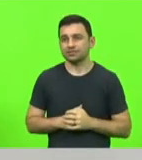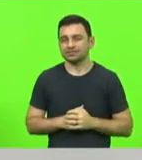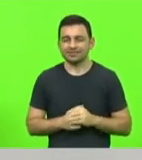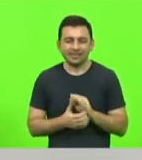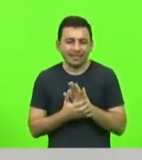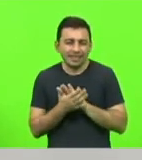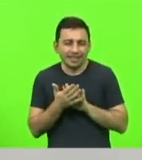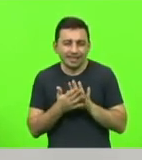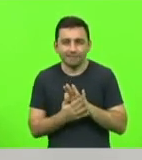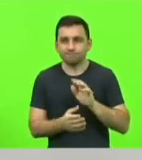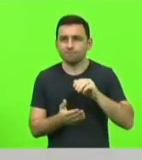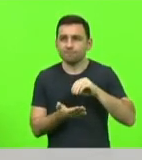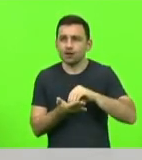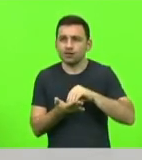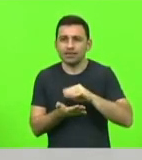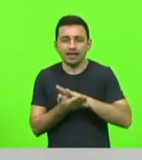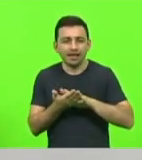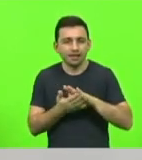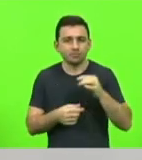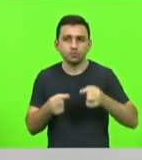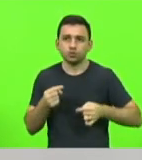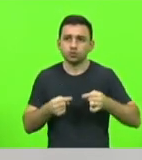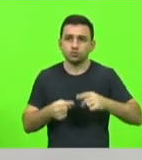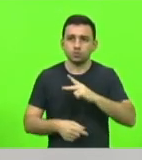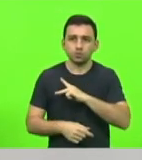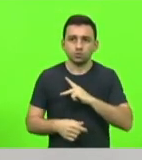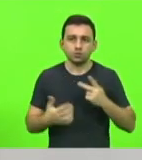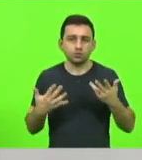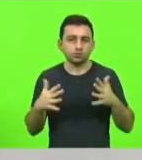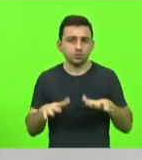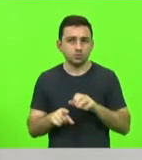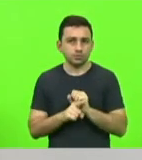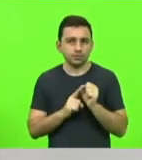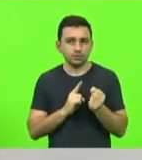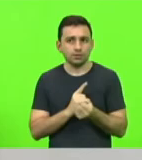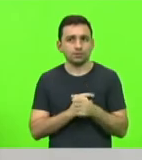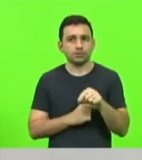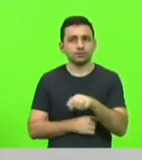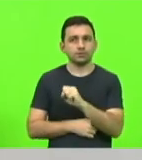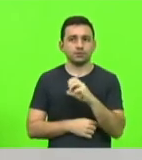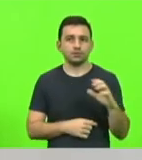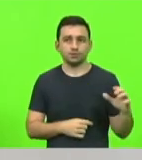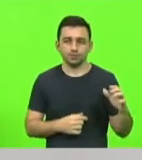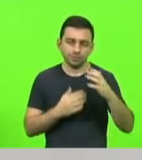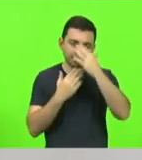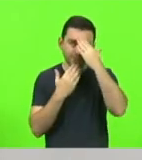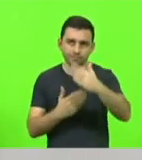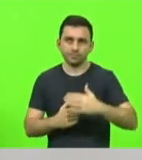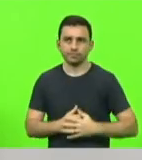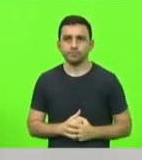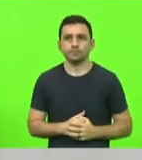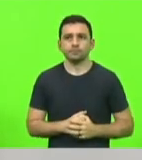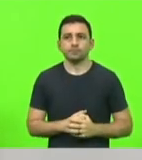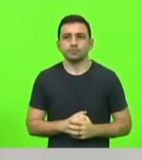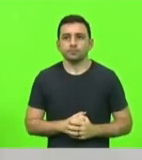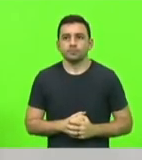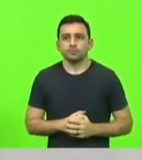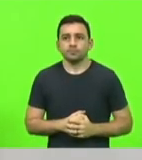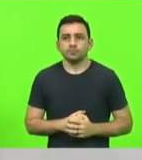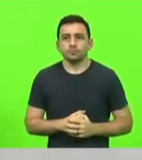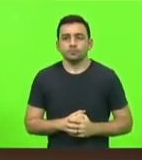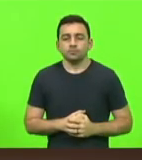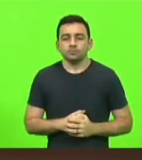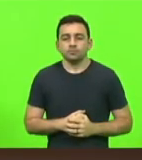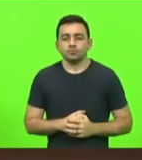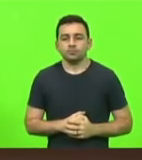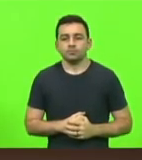falte em termos de políticas públicas de inclusão social aqui em Santa Catarina. Muito obrigado. Obrigado, deputado. Com a palavra, o Partido